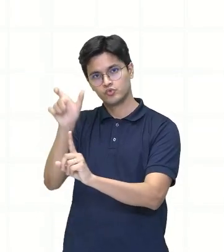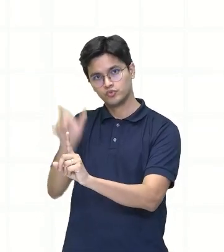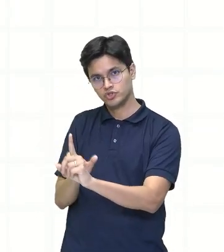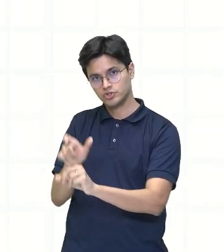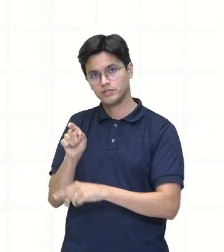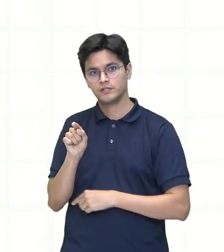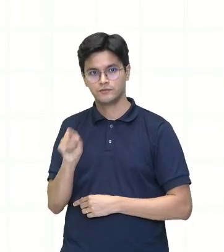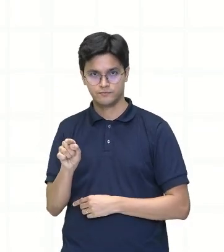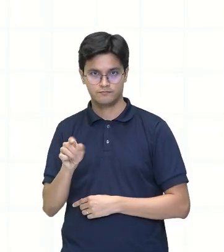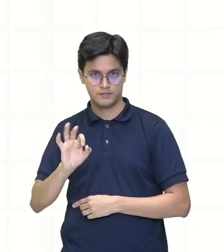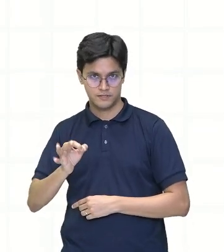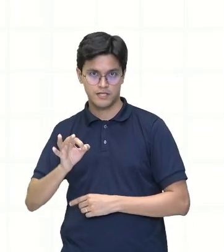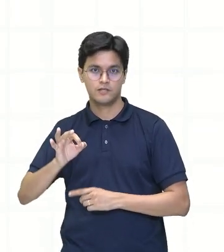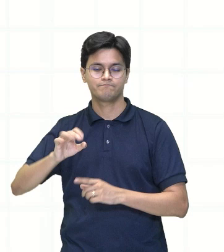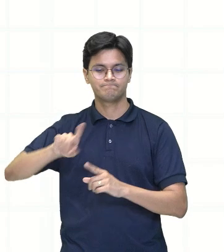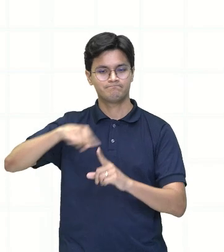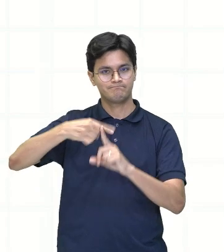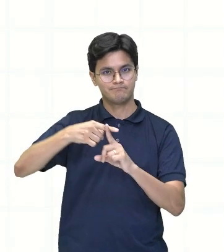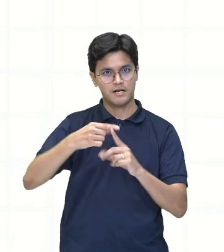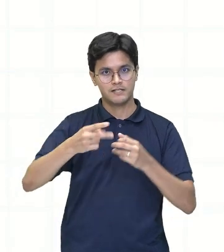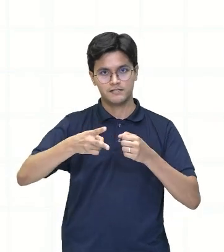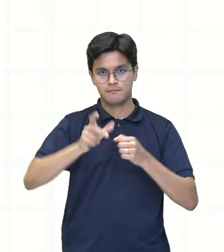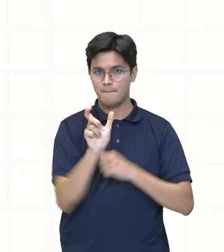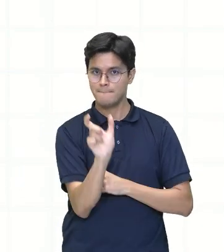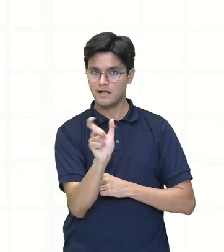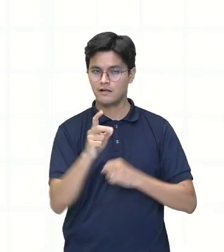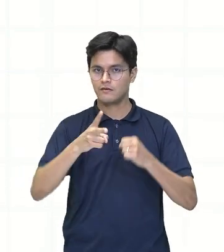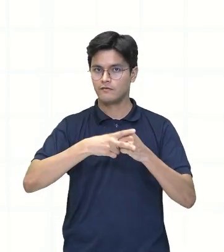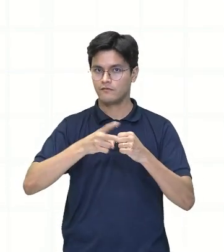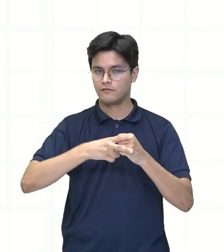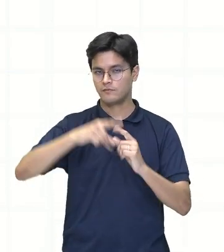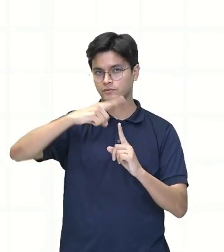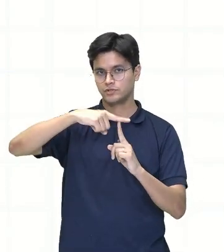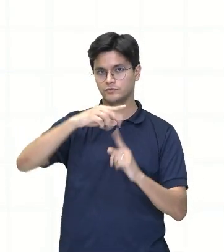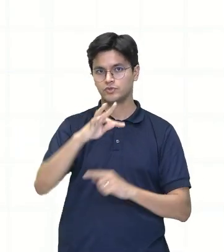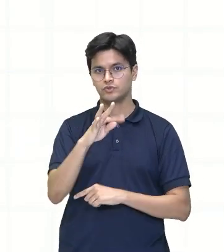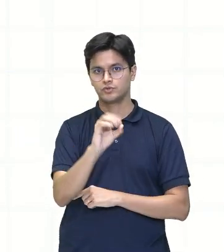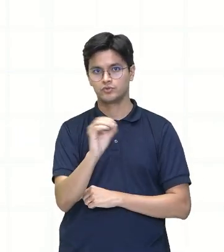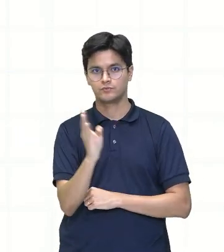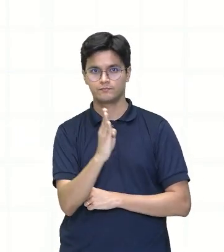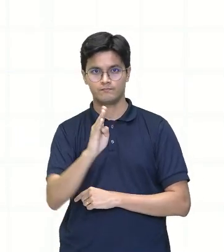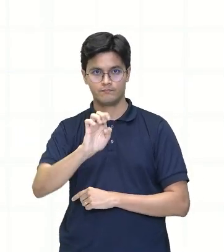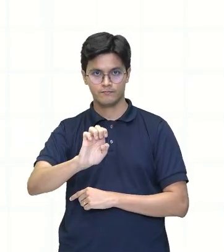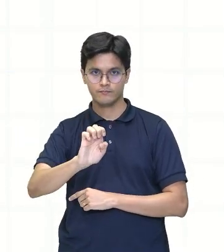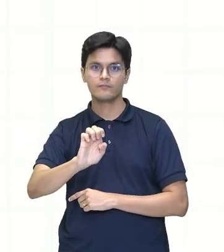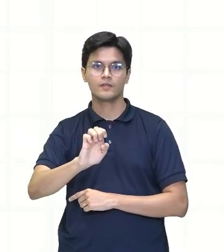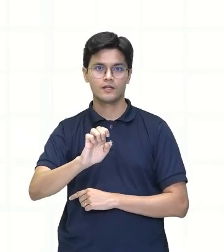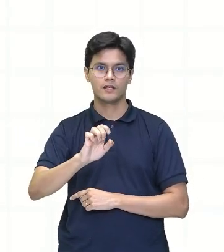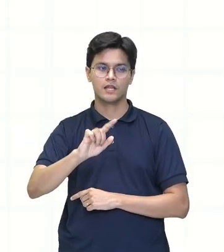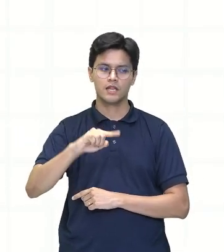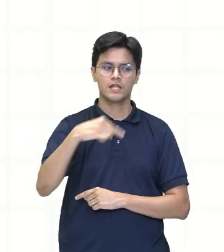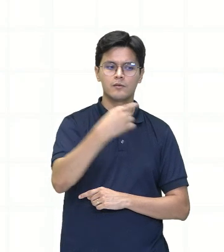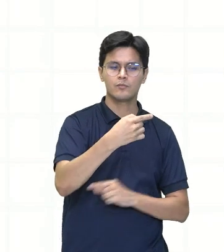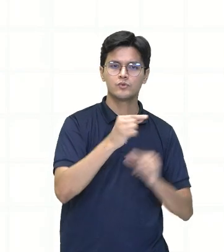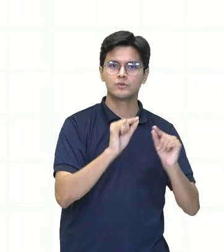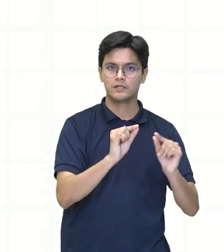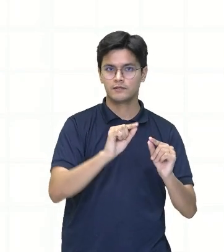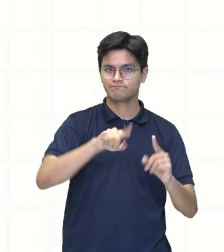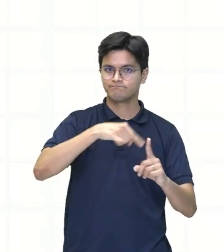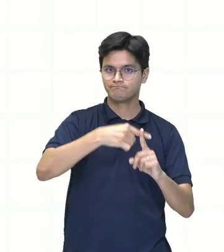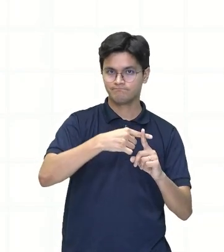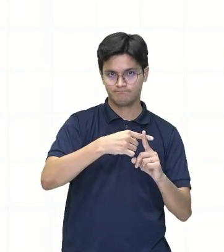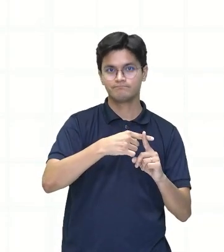be, certo? Tranquilinho aqui, bem bonito. Depois do verbo to be, people, quem vem?